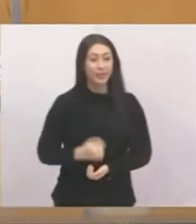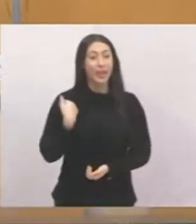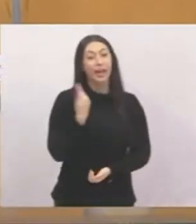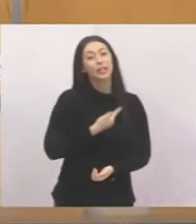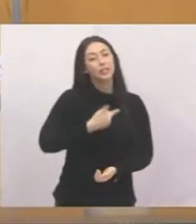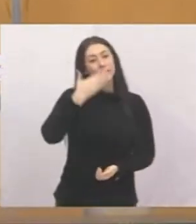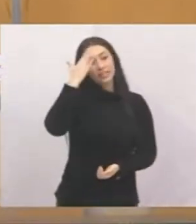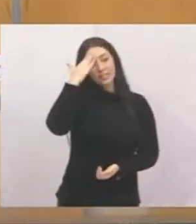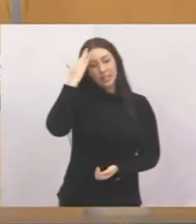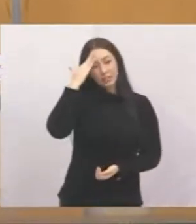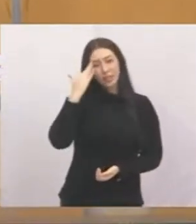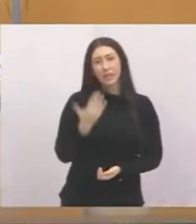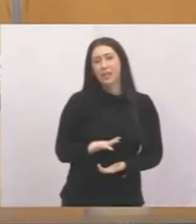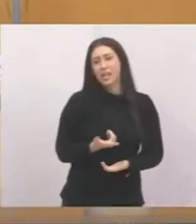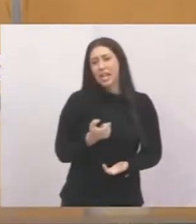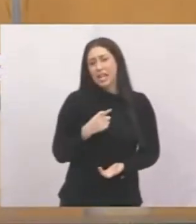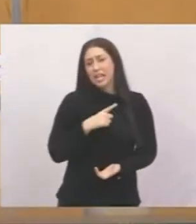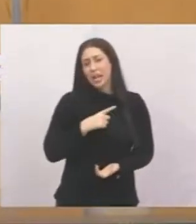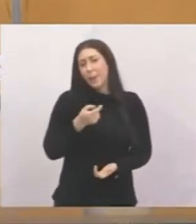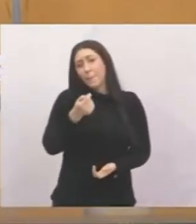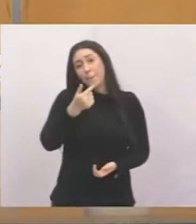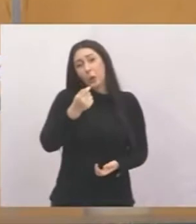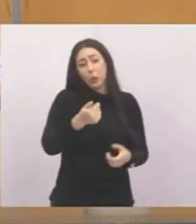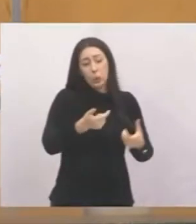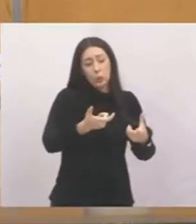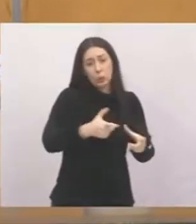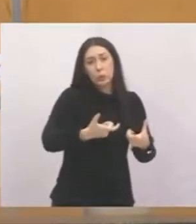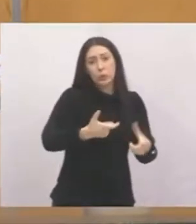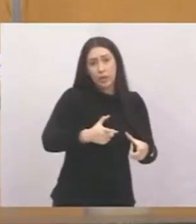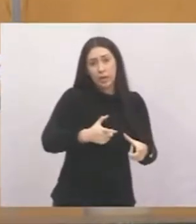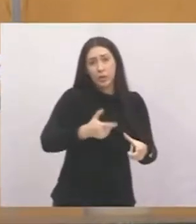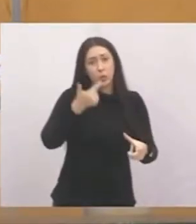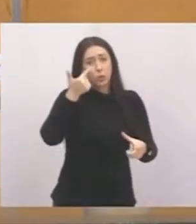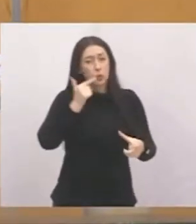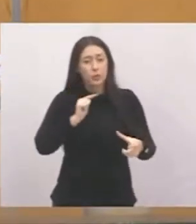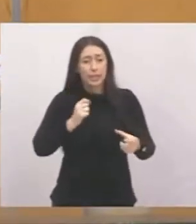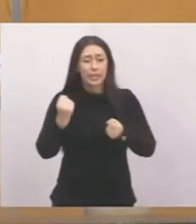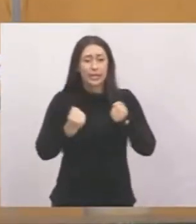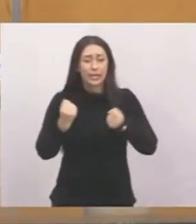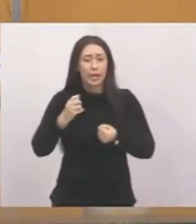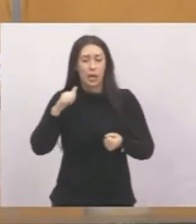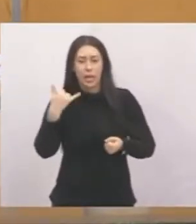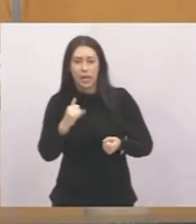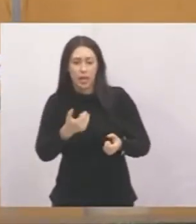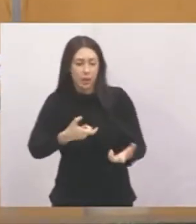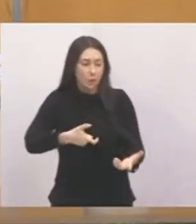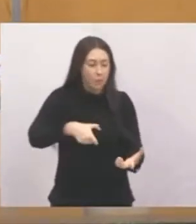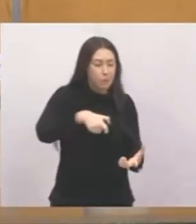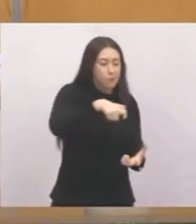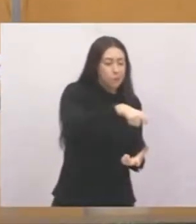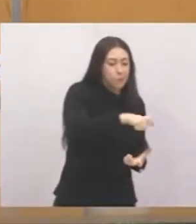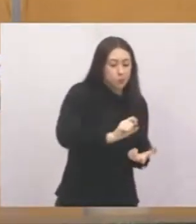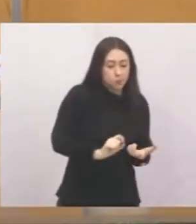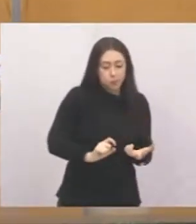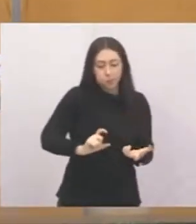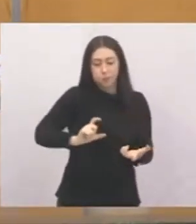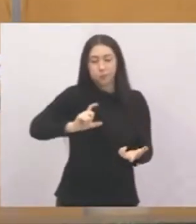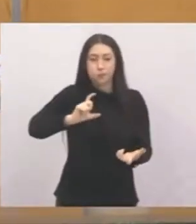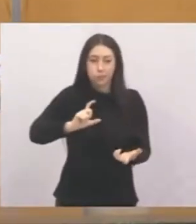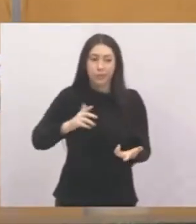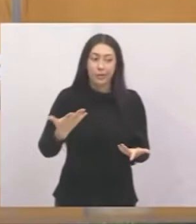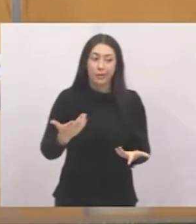posto de abastecimento ainda nem um lugar aí de carro elétrico na cidade e híbrido uma